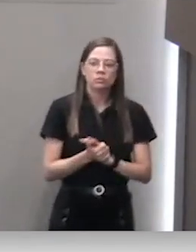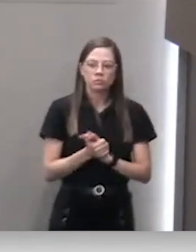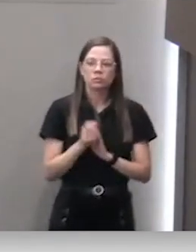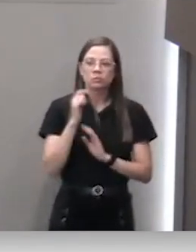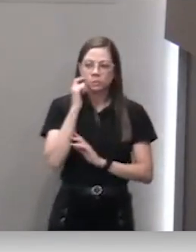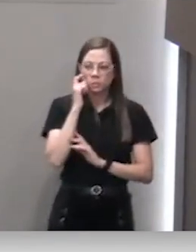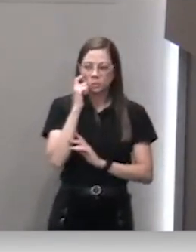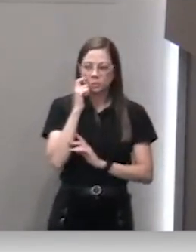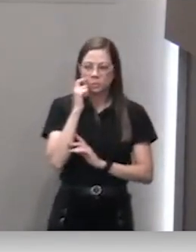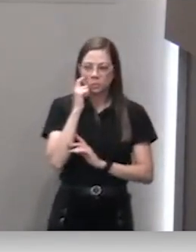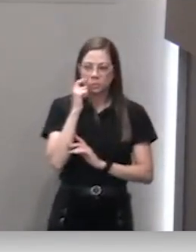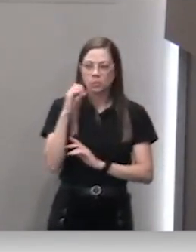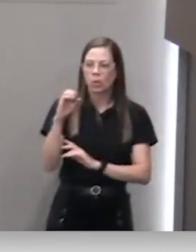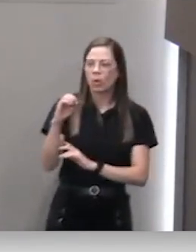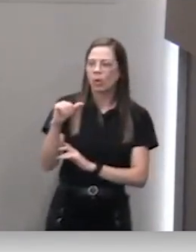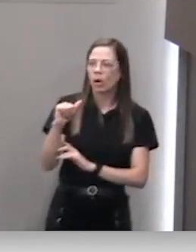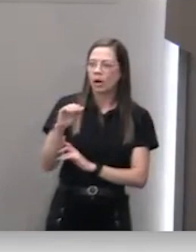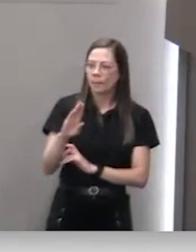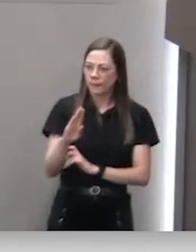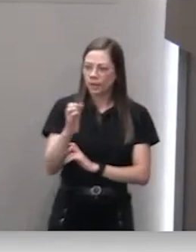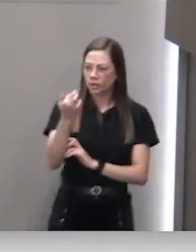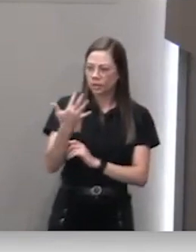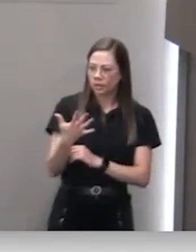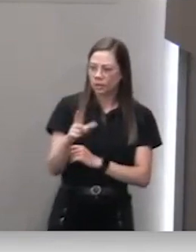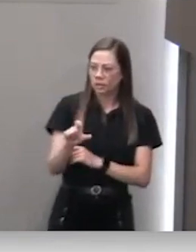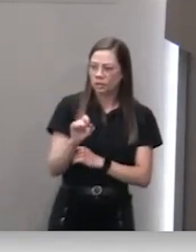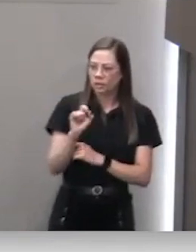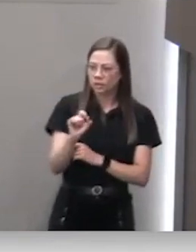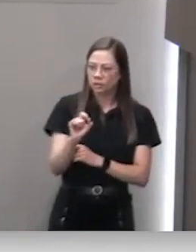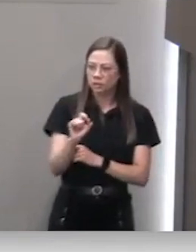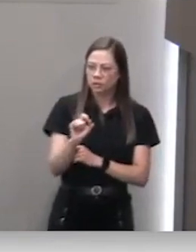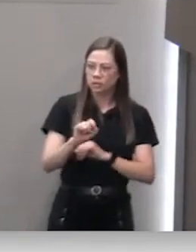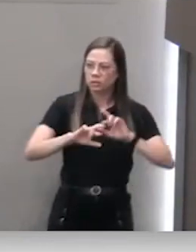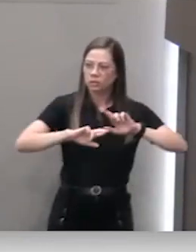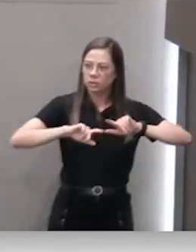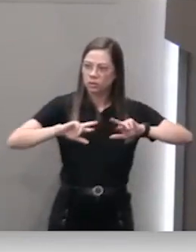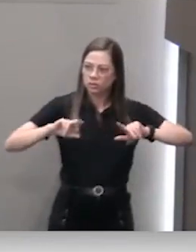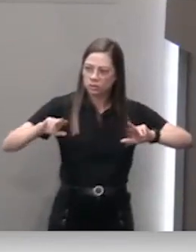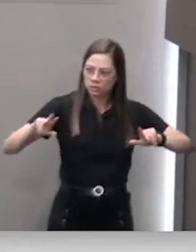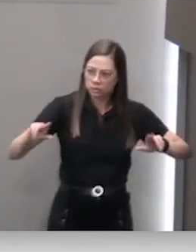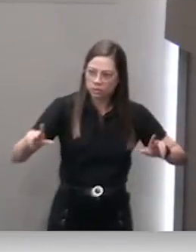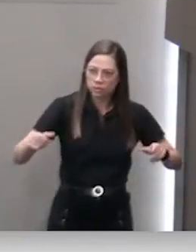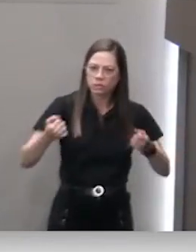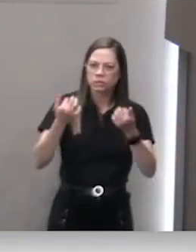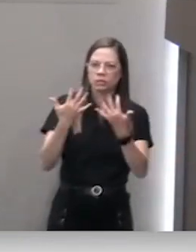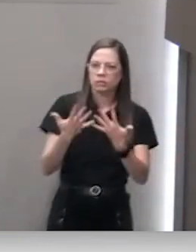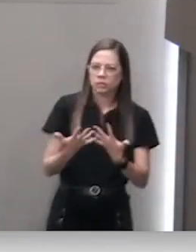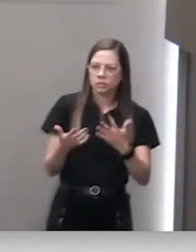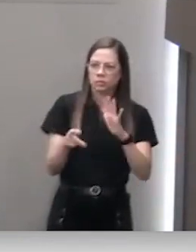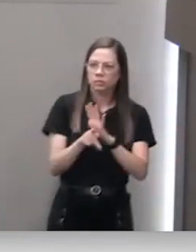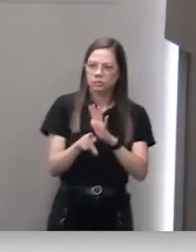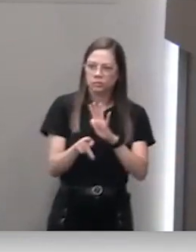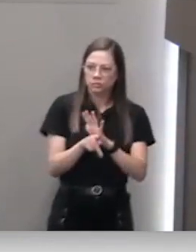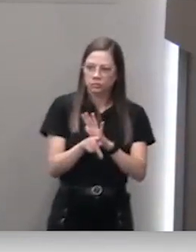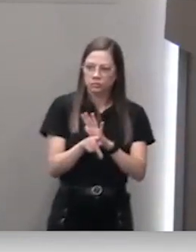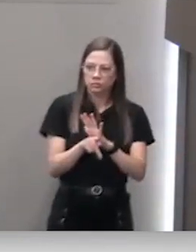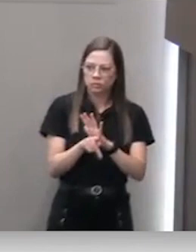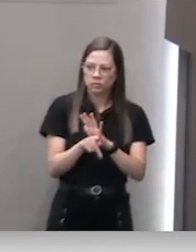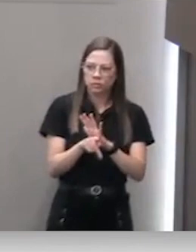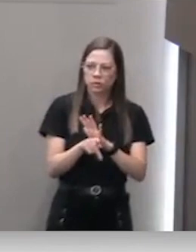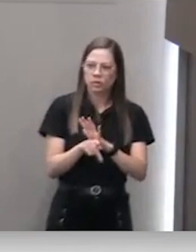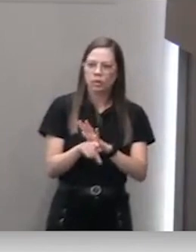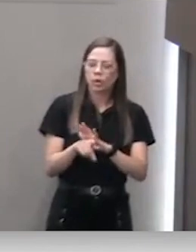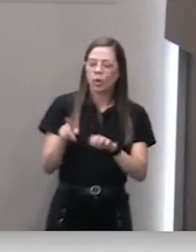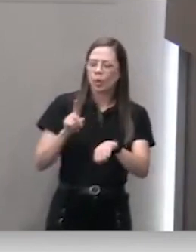E diz, a OAB faz várias observações aqui, e aí, num determinado